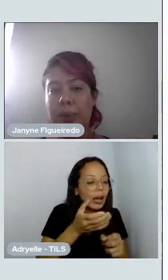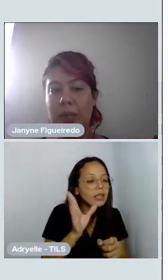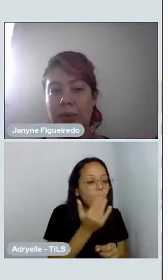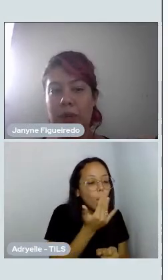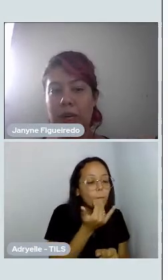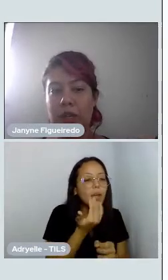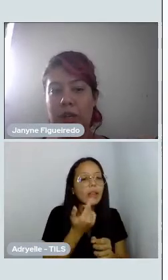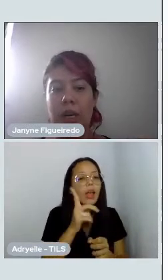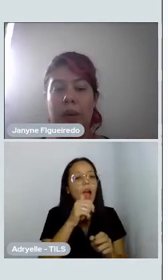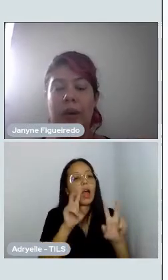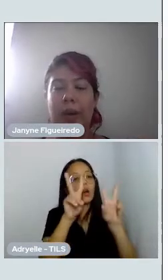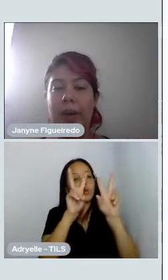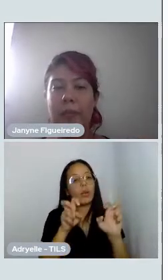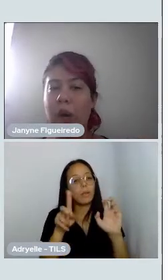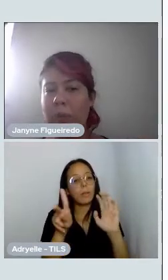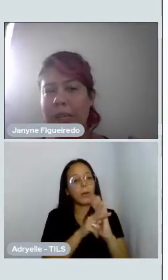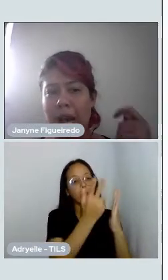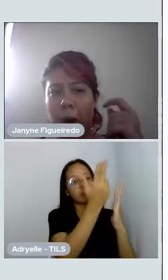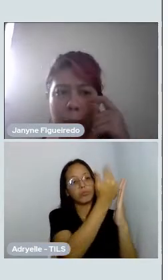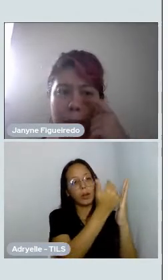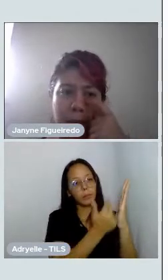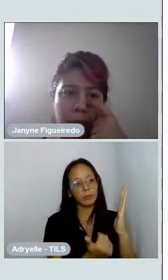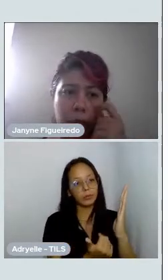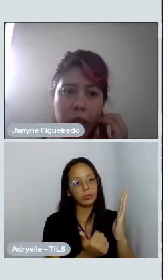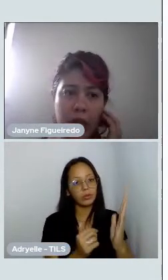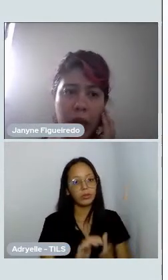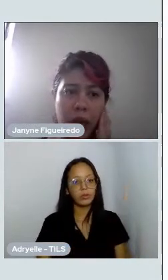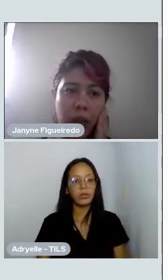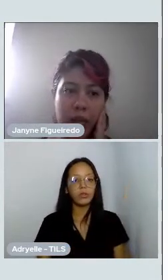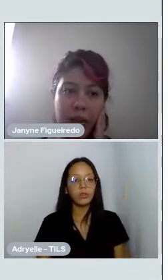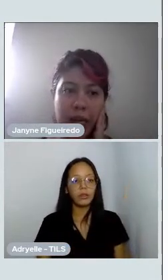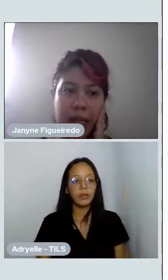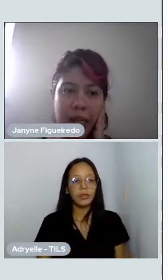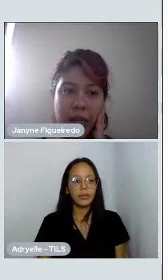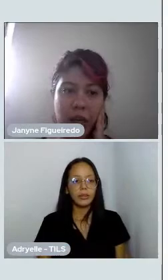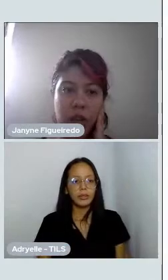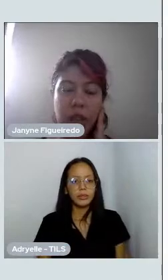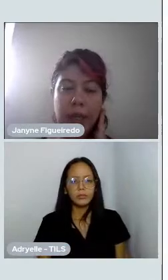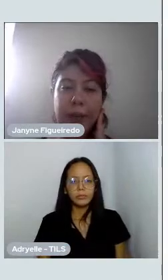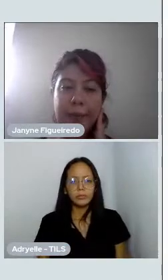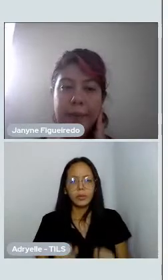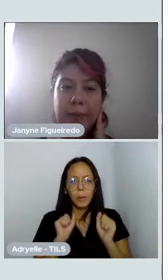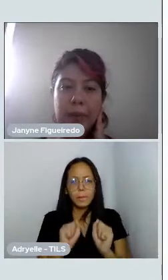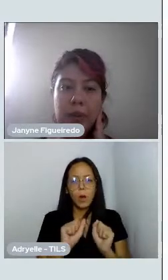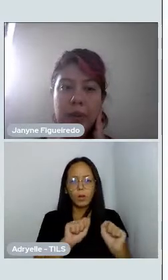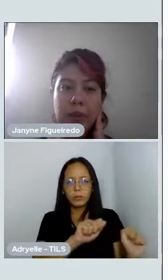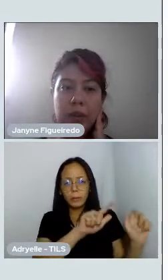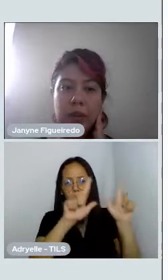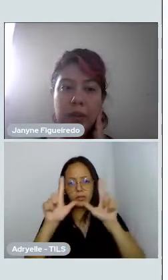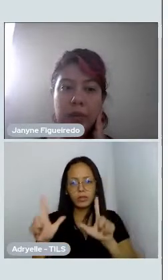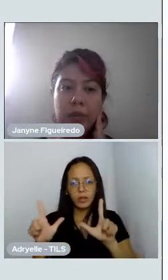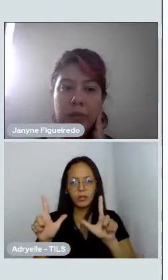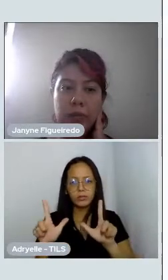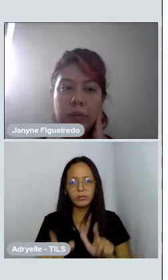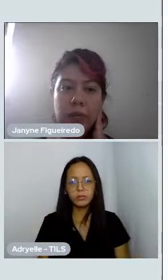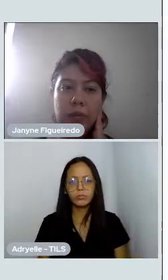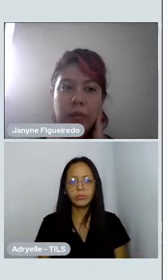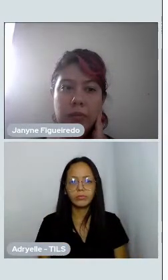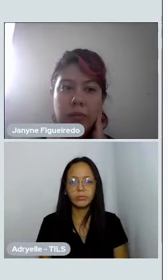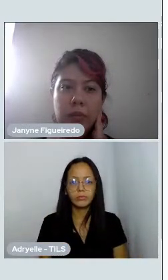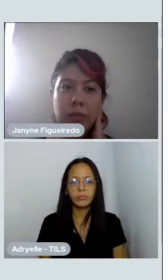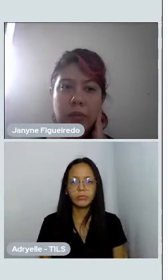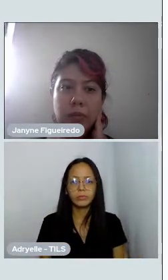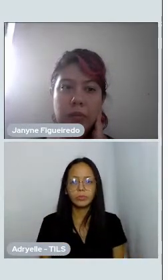através dessas pinturas, pode passar na realidade, que eu acho que